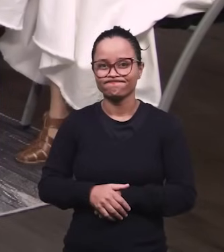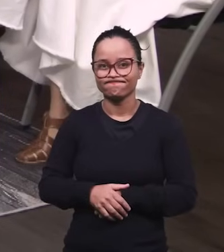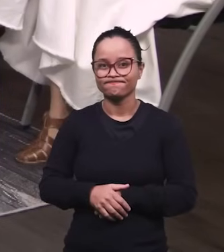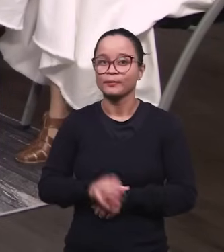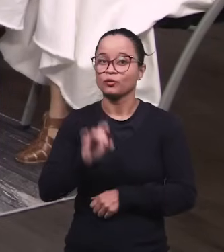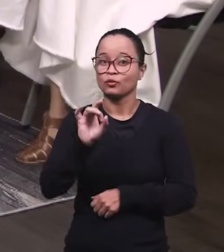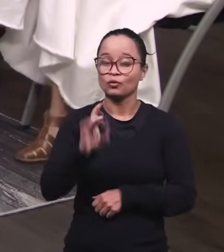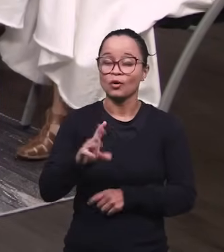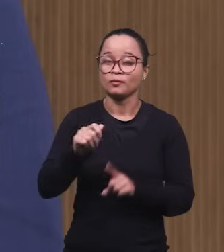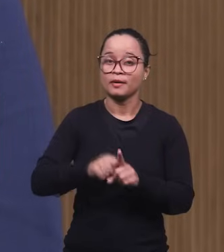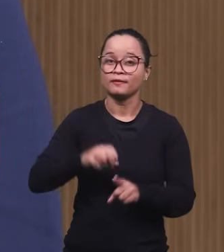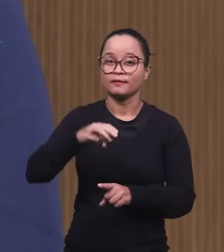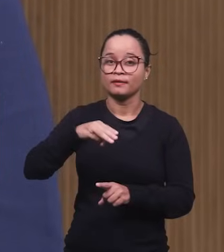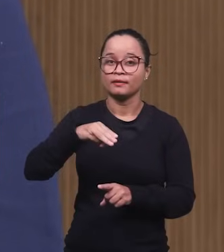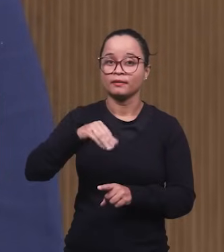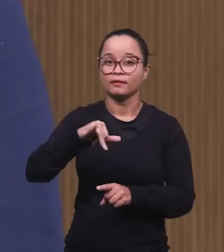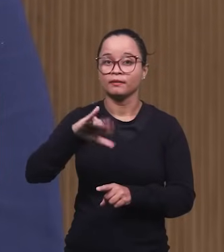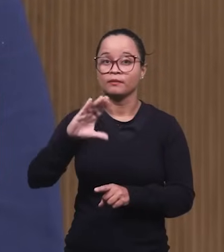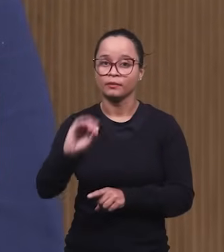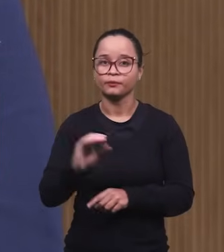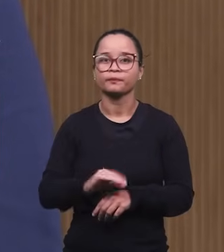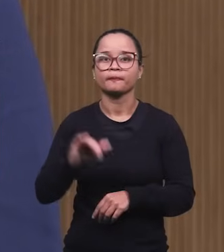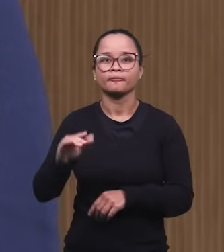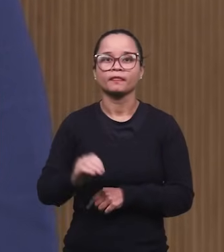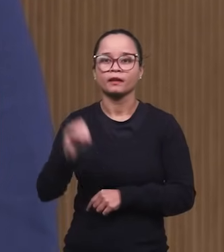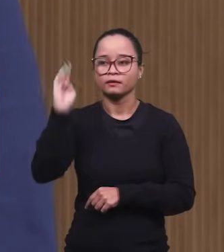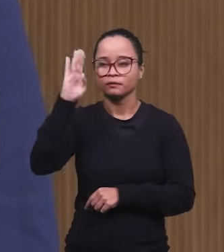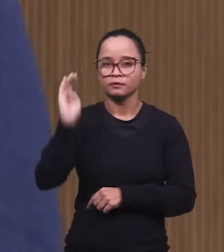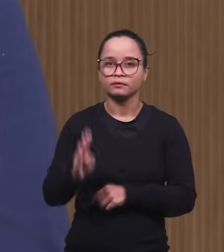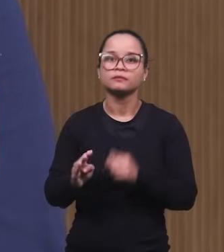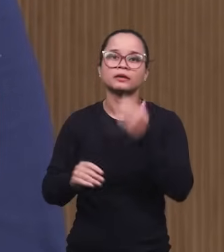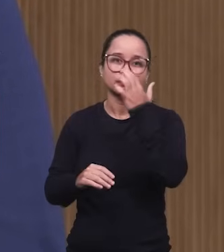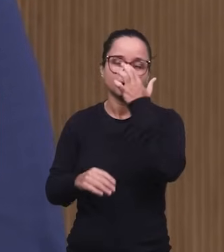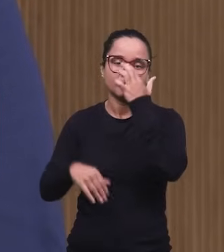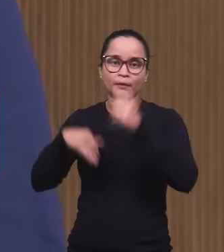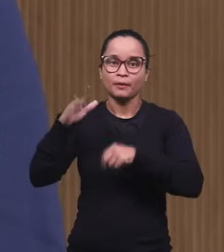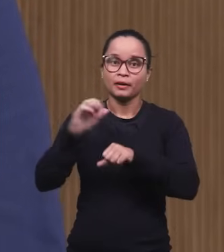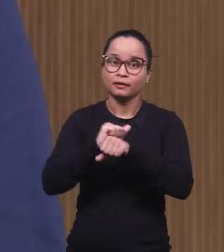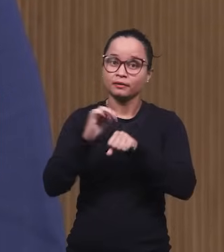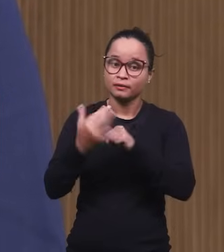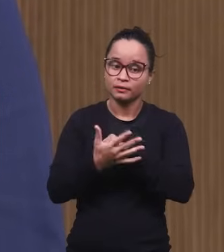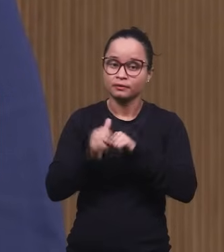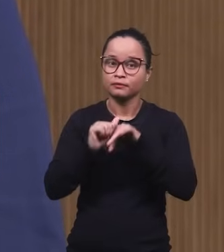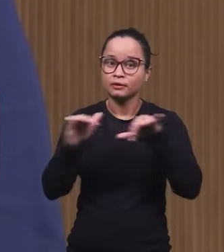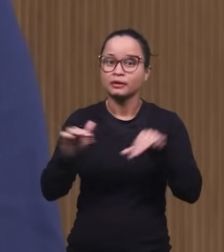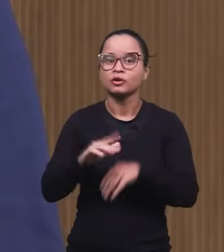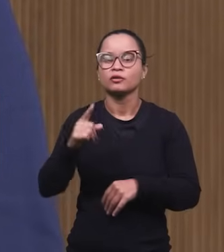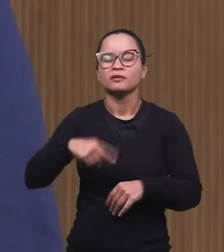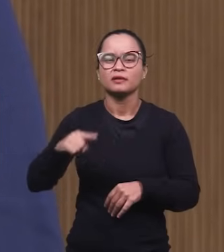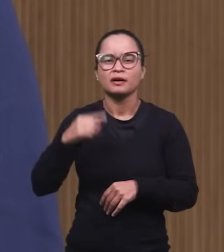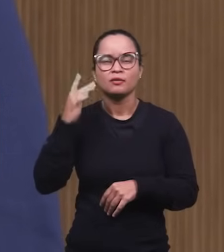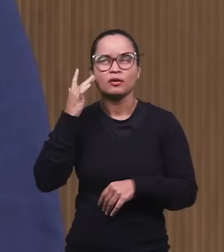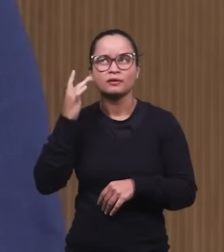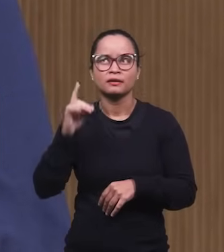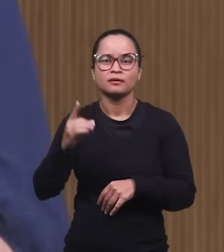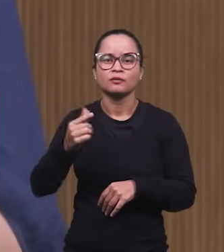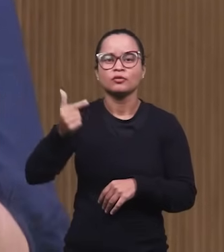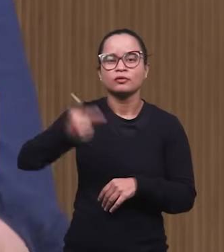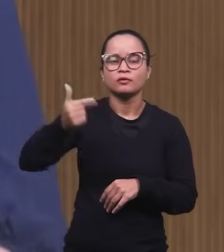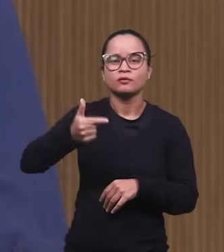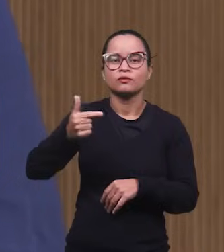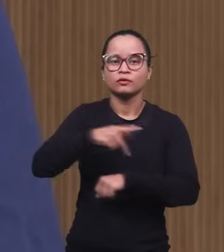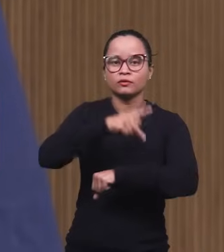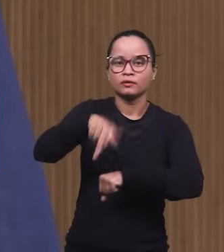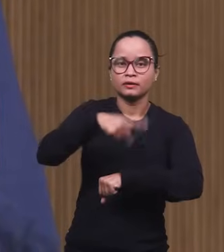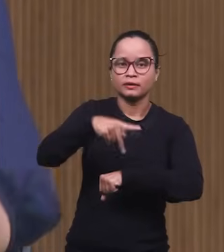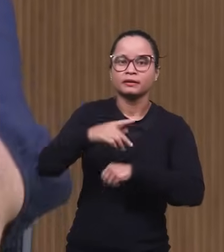houve um agravante no Brasil, que nós fomos um dos países que mais ficamos de quarentena. E, se eu não me engano, nós somos o segundo país que